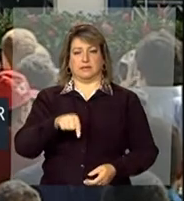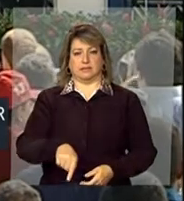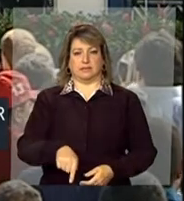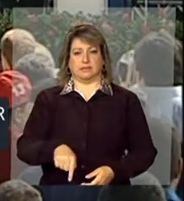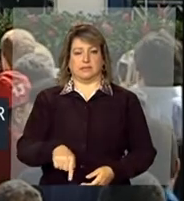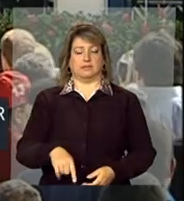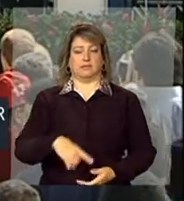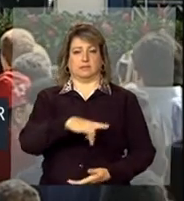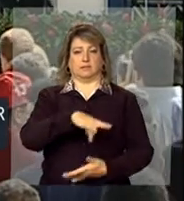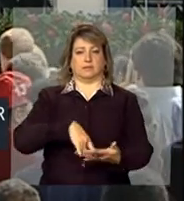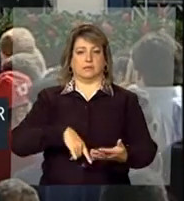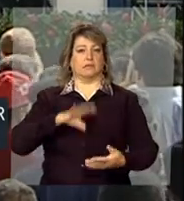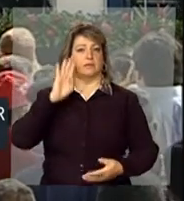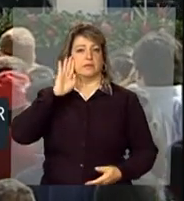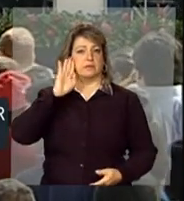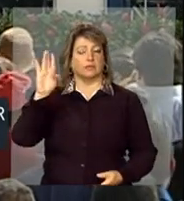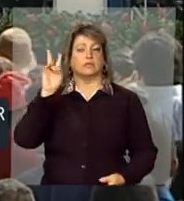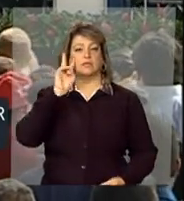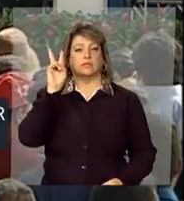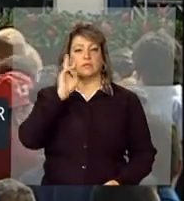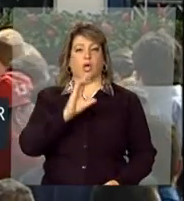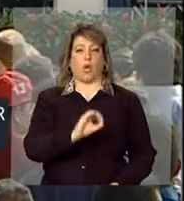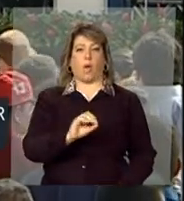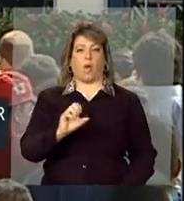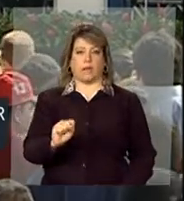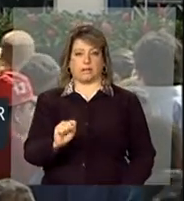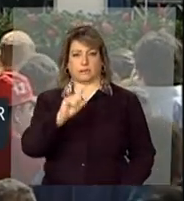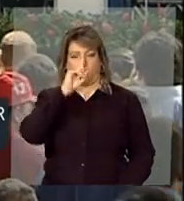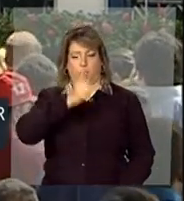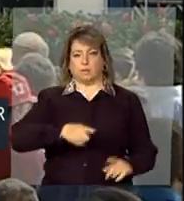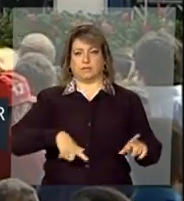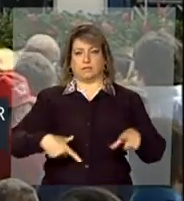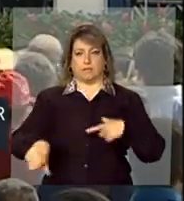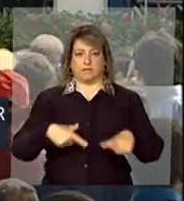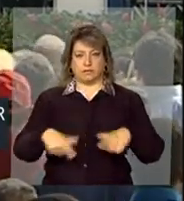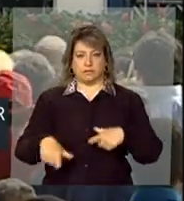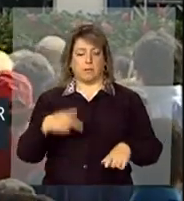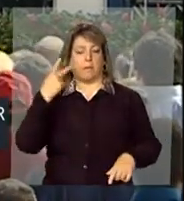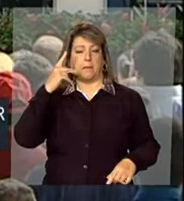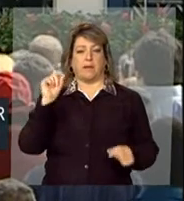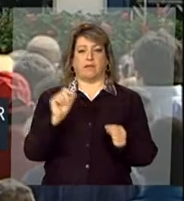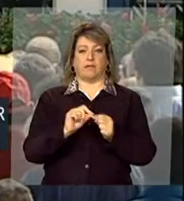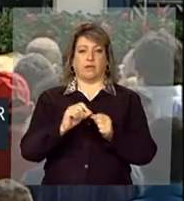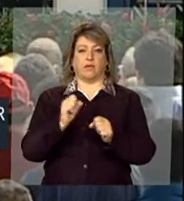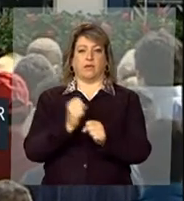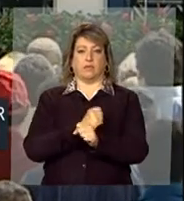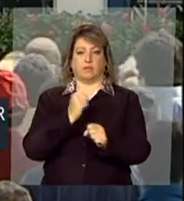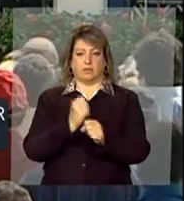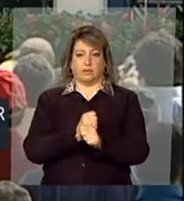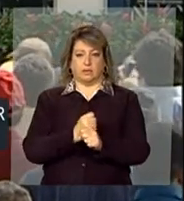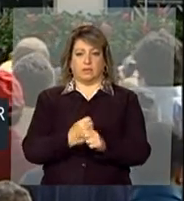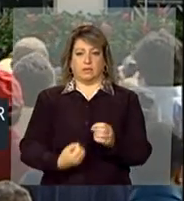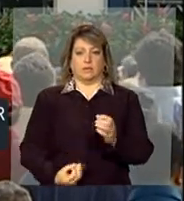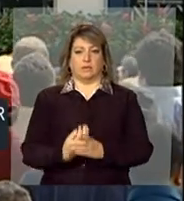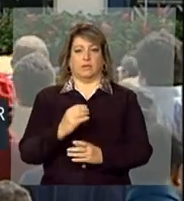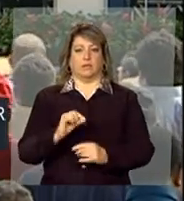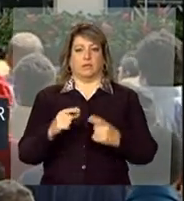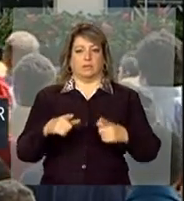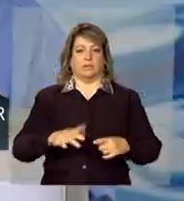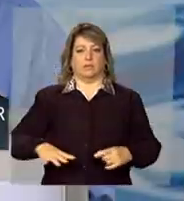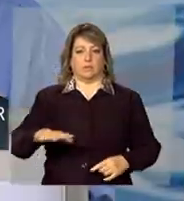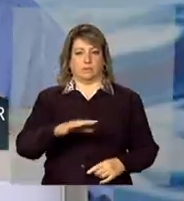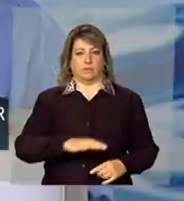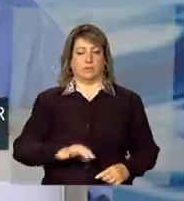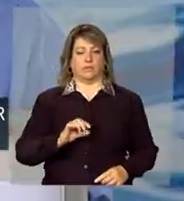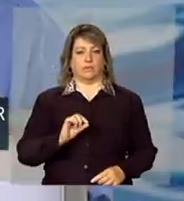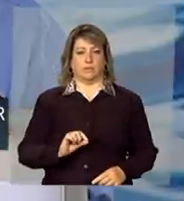atos correspondentes às ordens de serviço para a construção e implantação do perímetro de irrigação em São